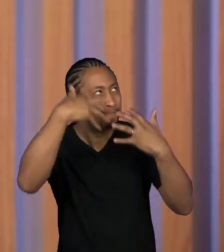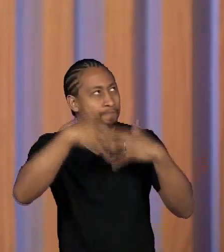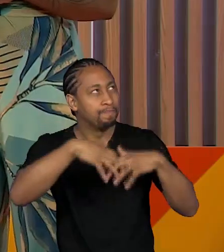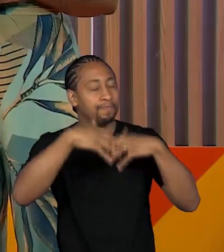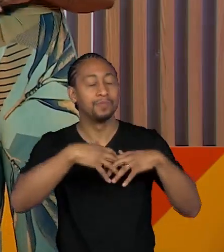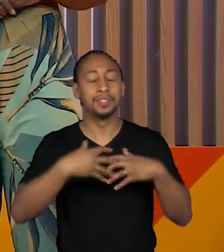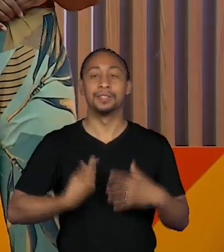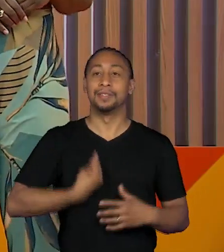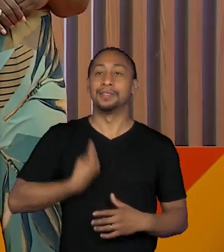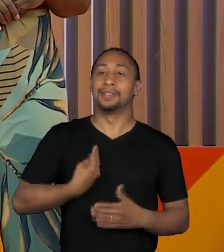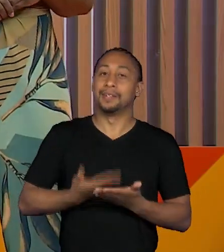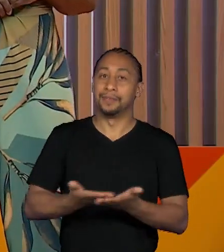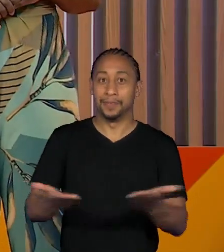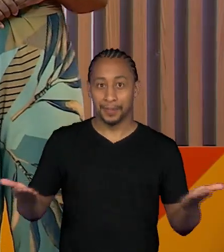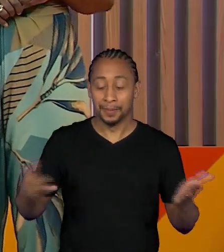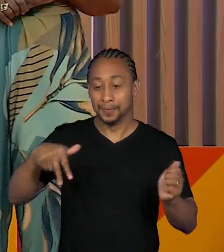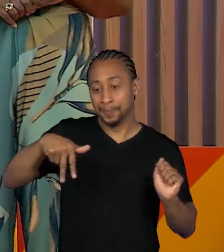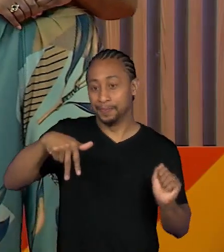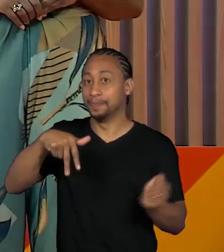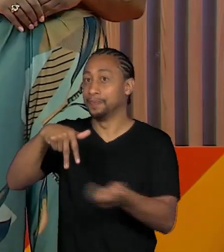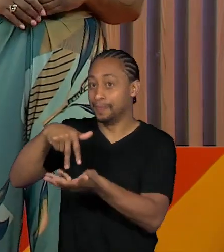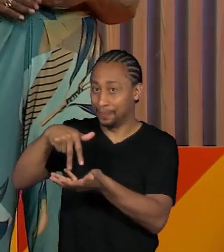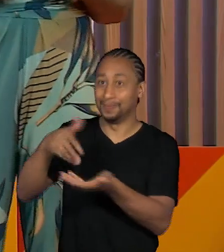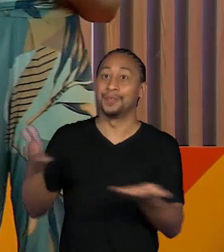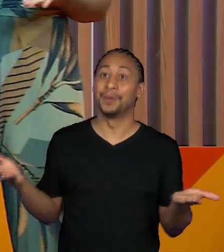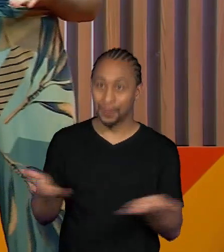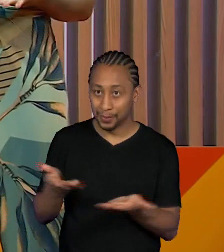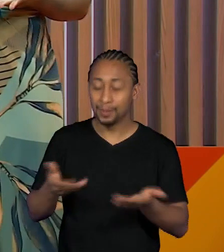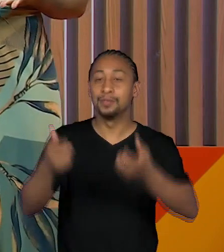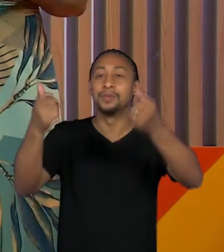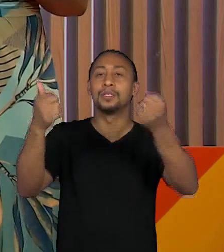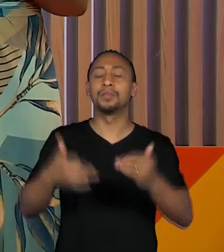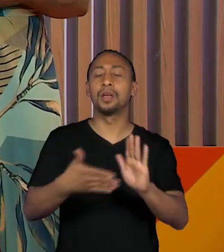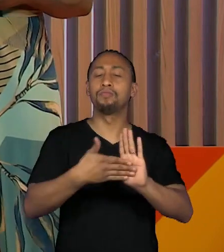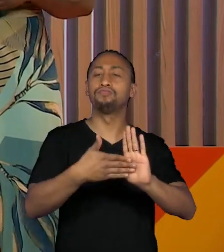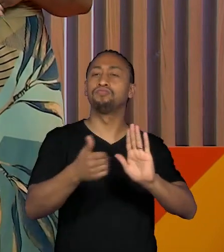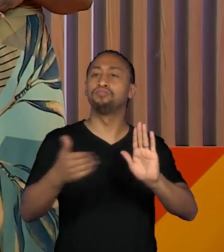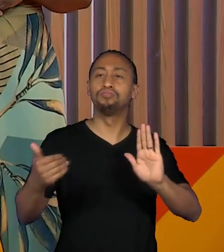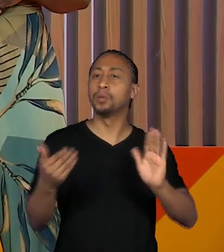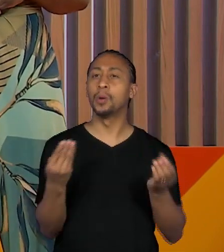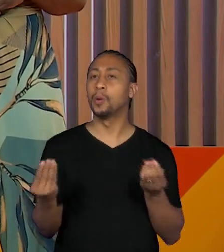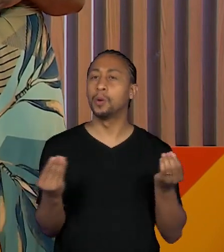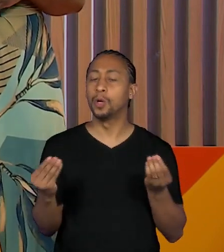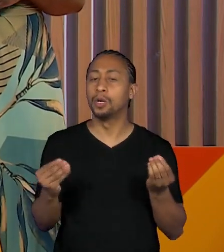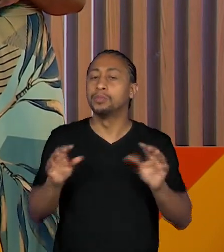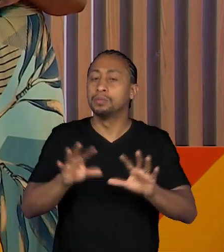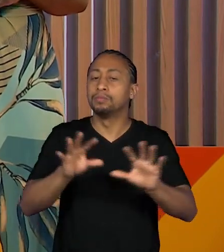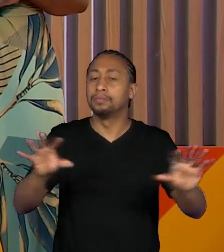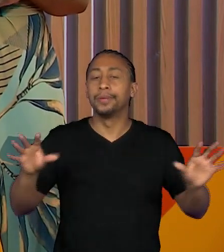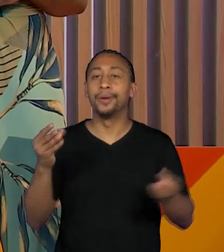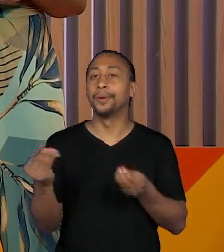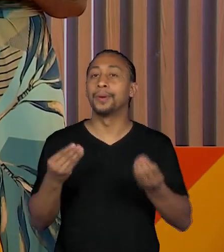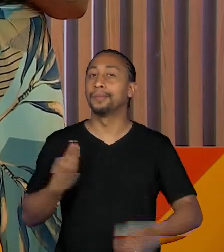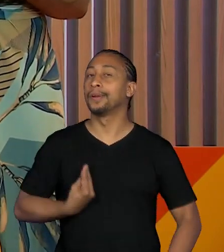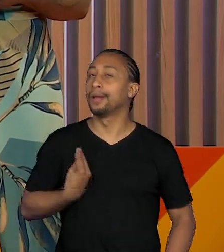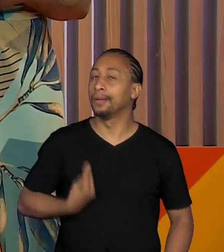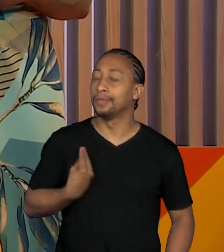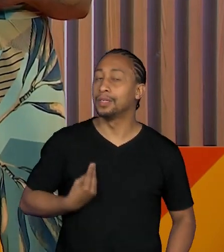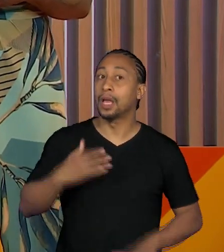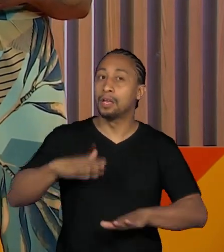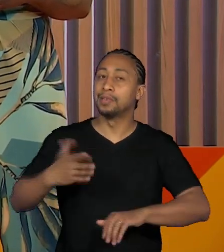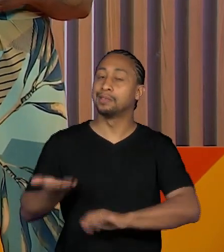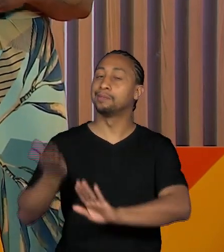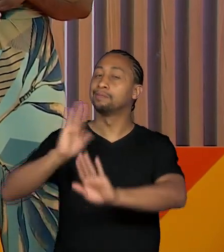existir. O Estação Livre de hoje quer falar sobre estética e o quanto ela influencia a nossa existência quando o